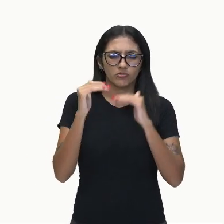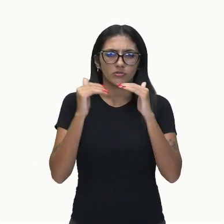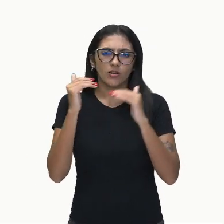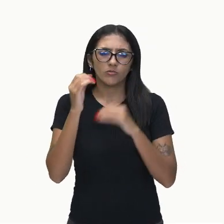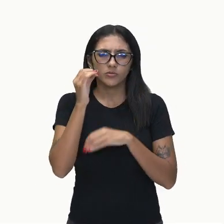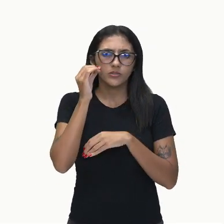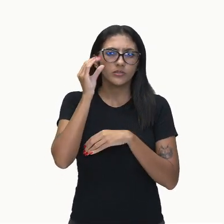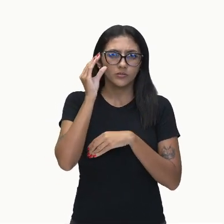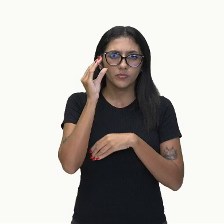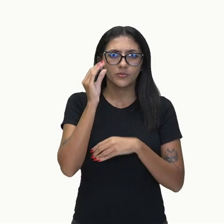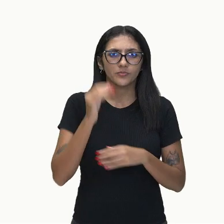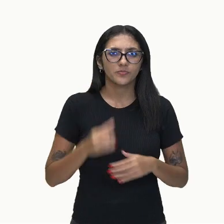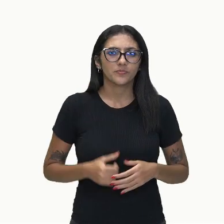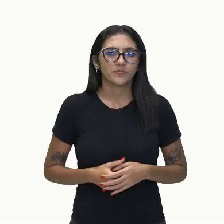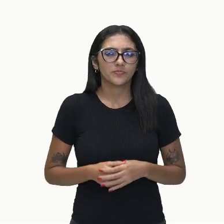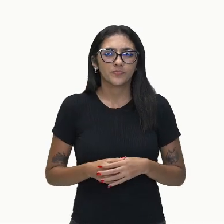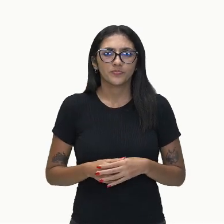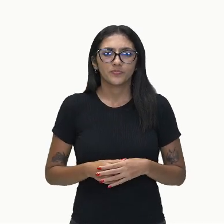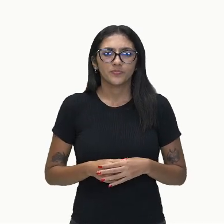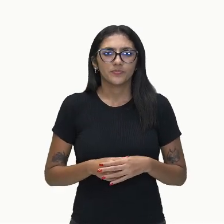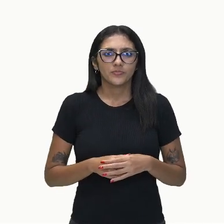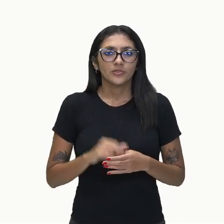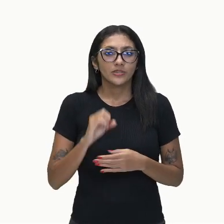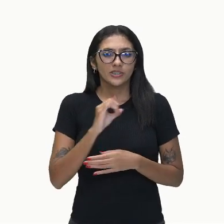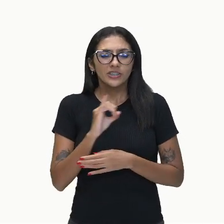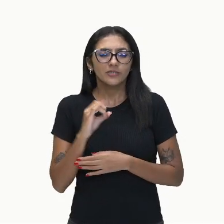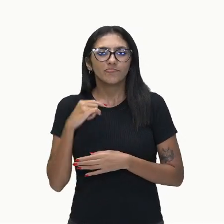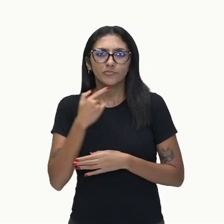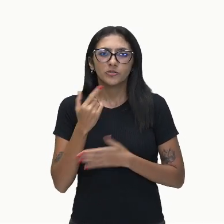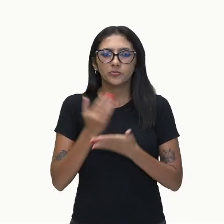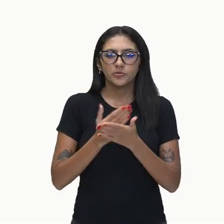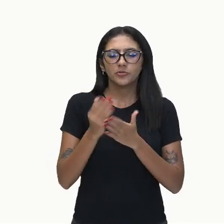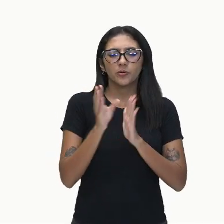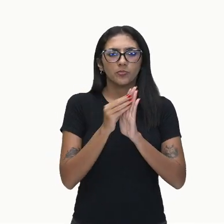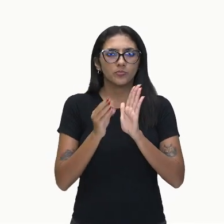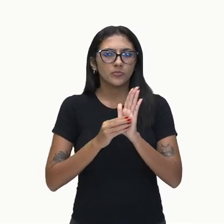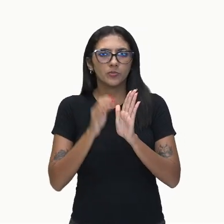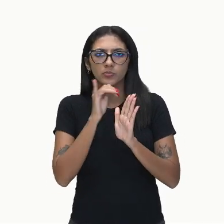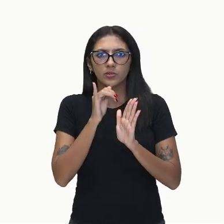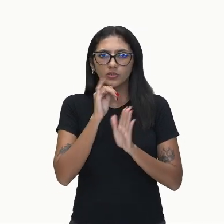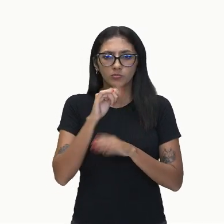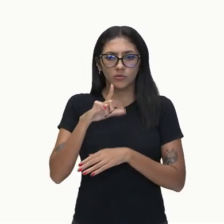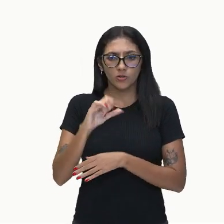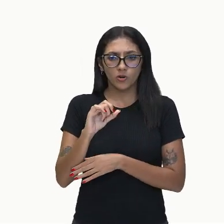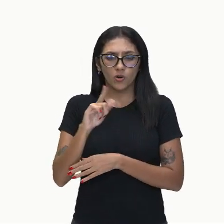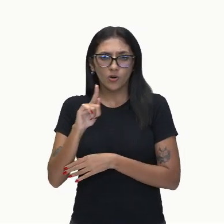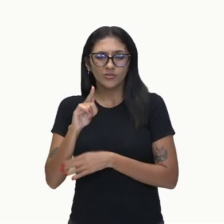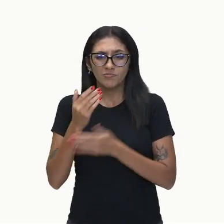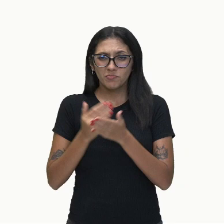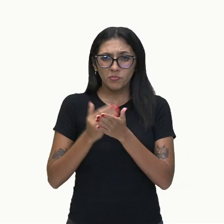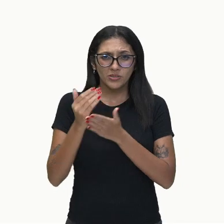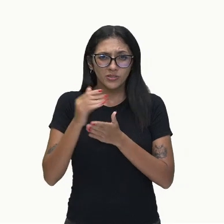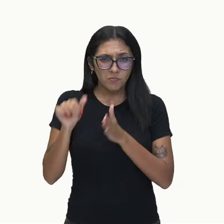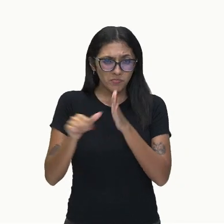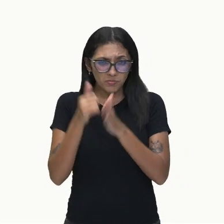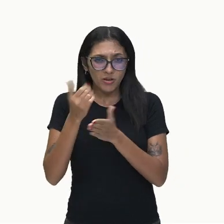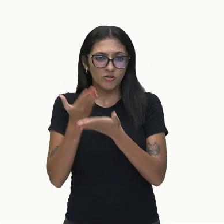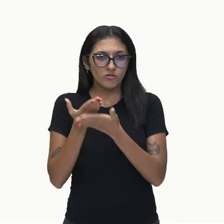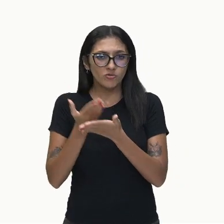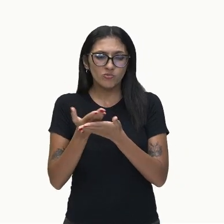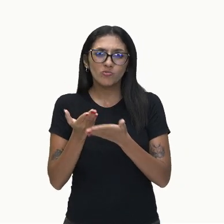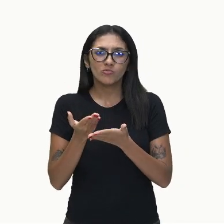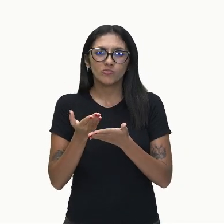até a gente chegar no topo. Se a gente tivesse começado a estudar os logaritmos antes das equações exponenciais,